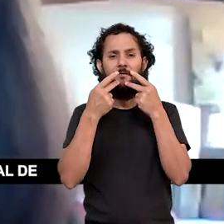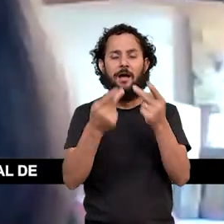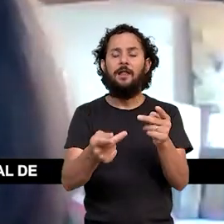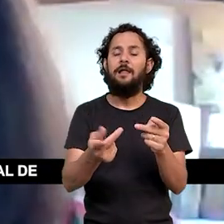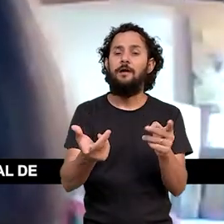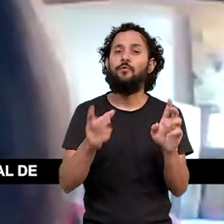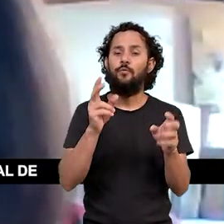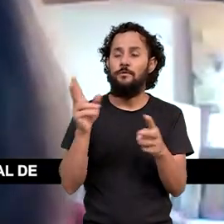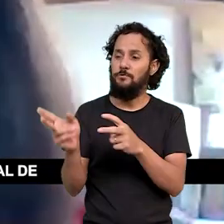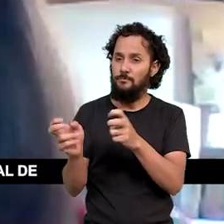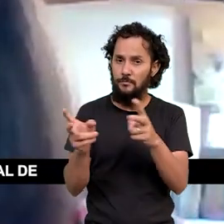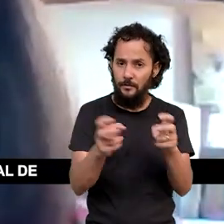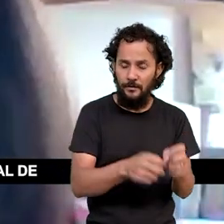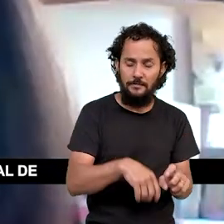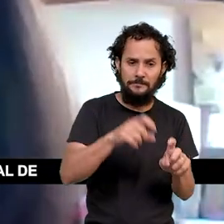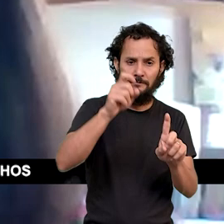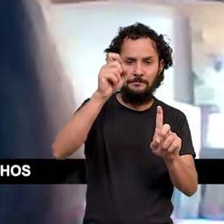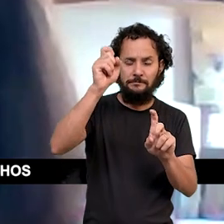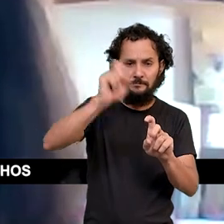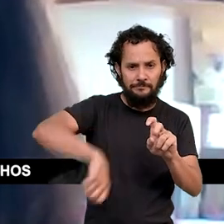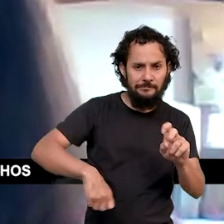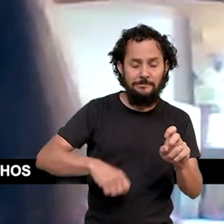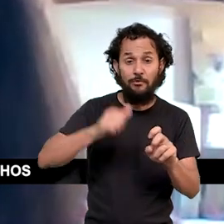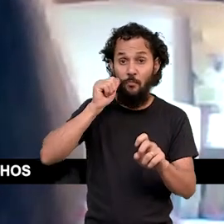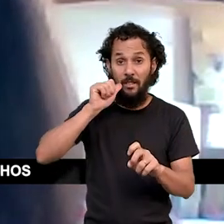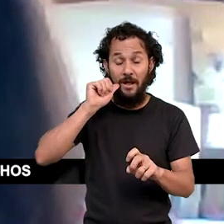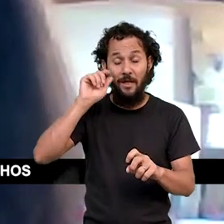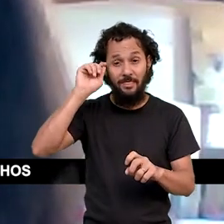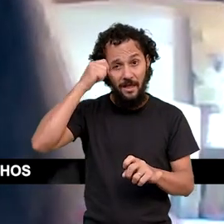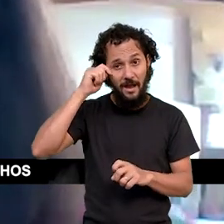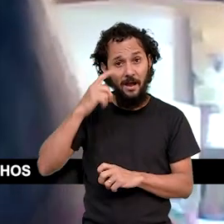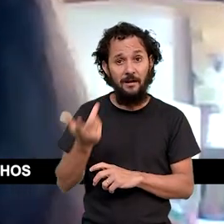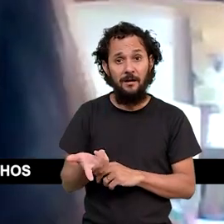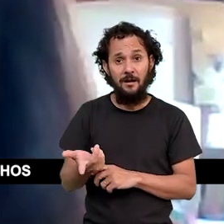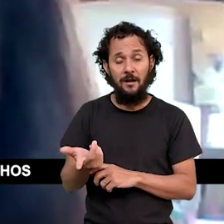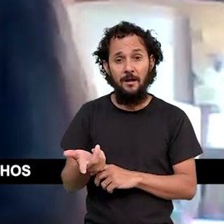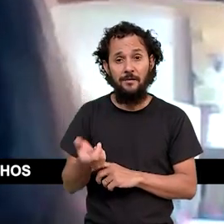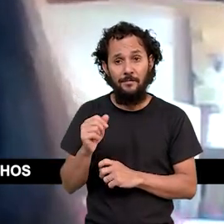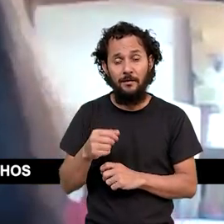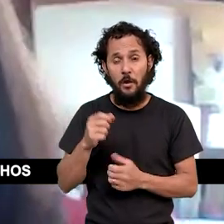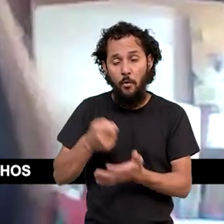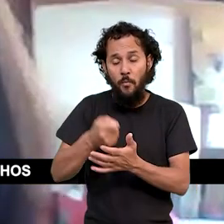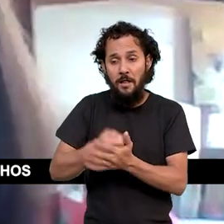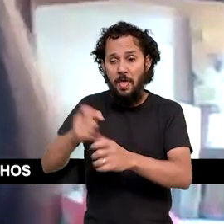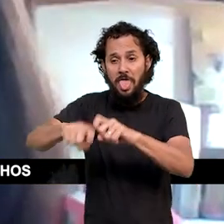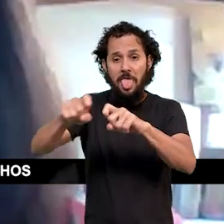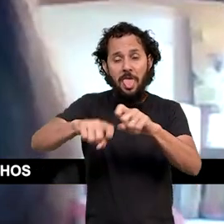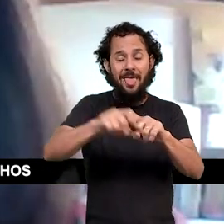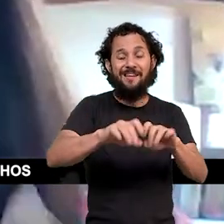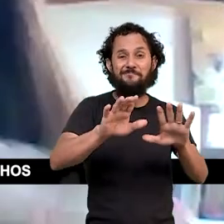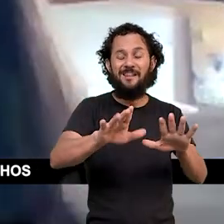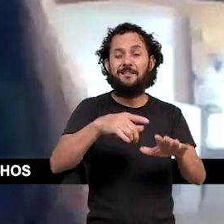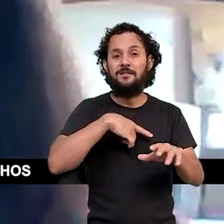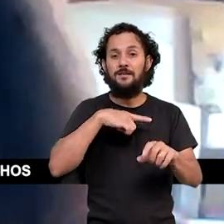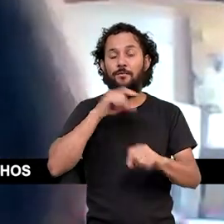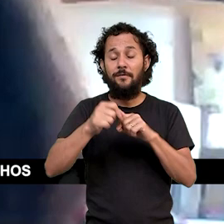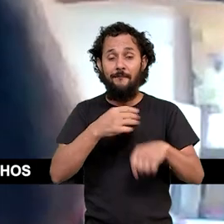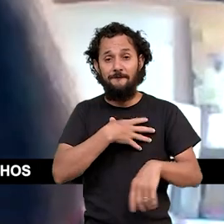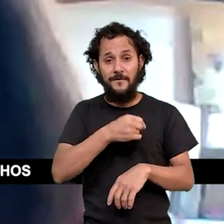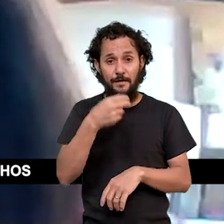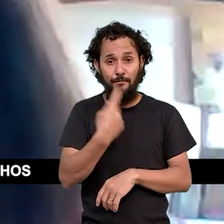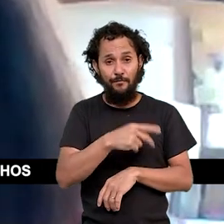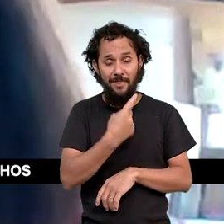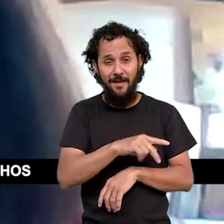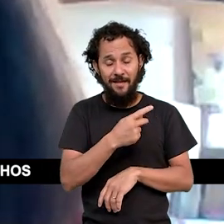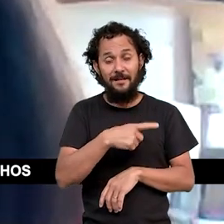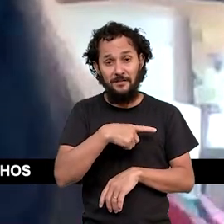de exploração sexual de mulheres negras, que, consequentemente, tinham os seus